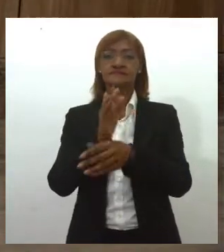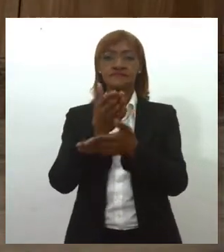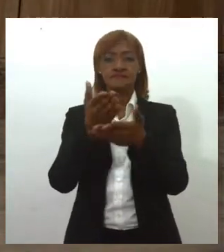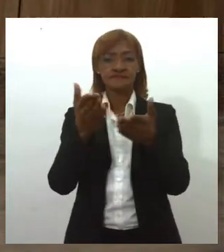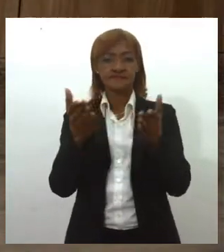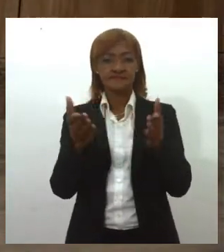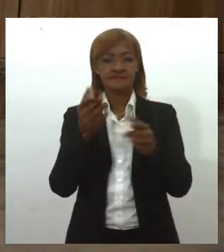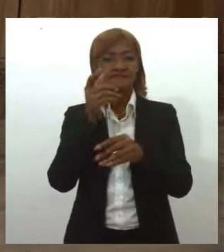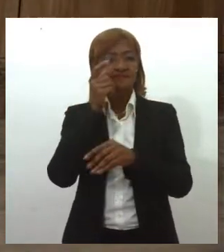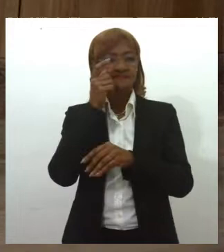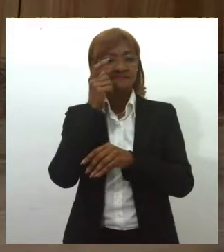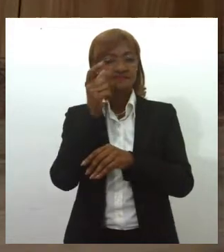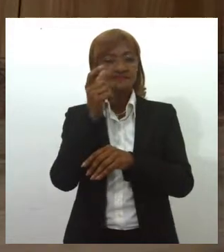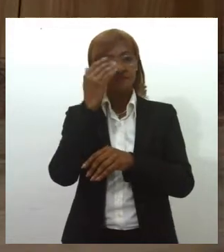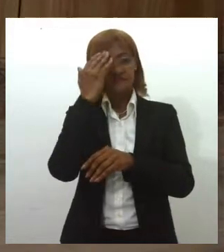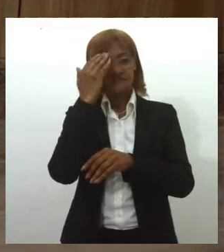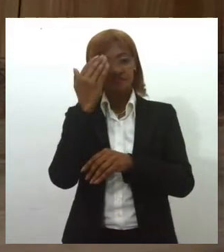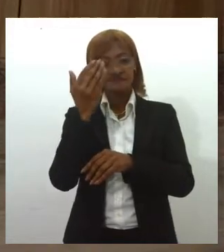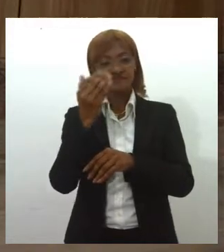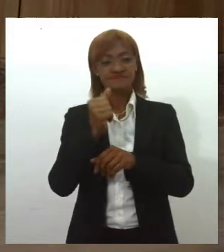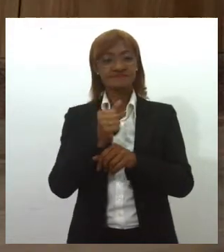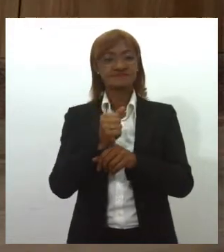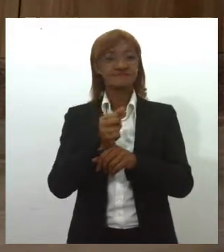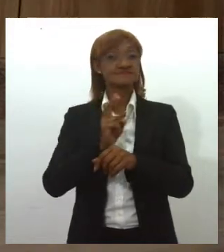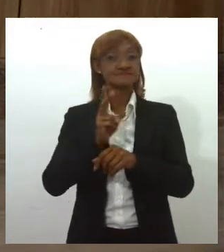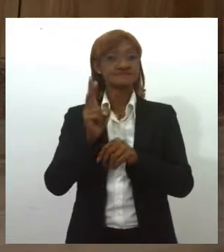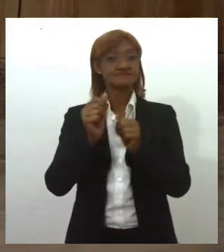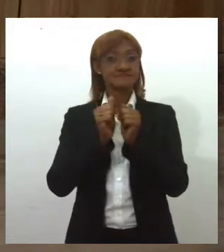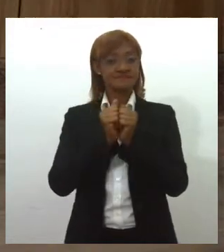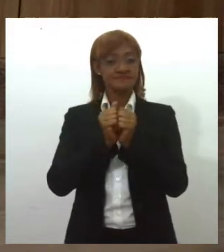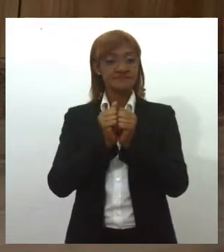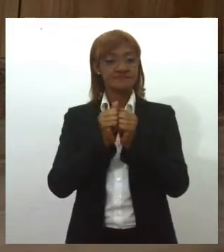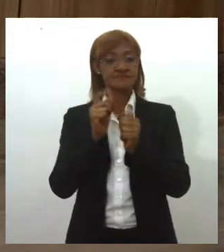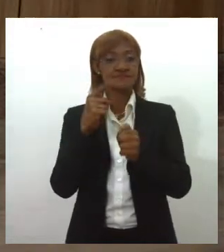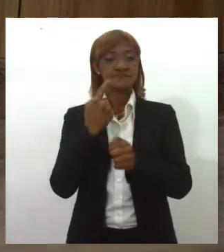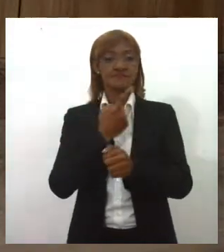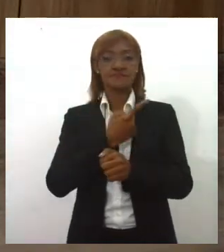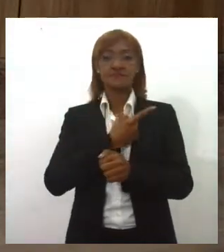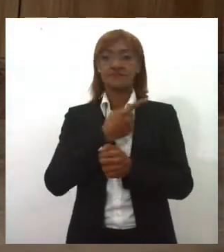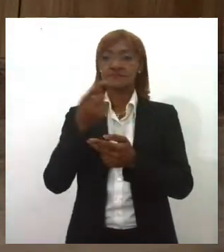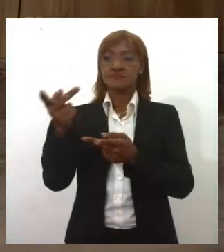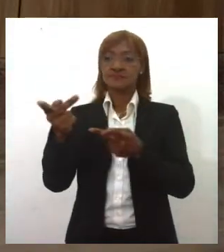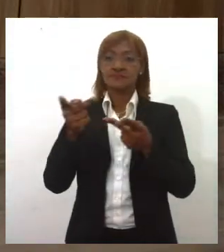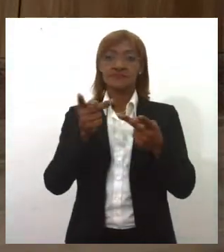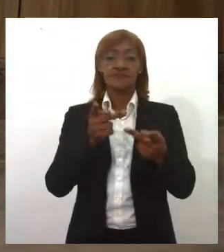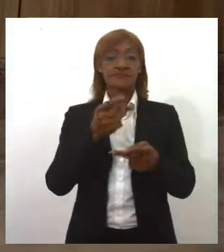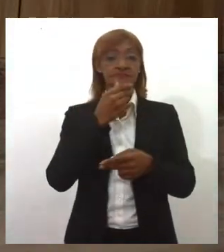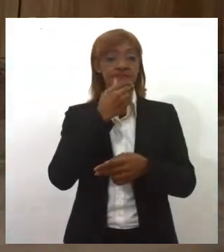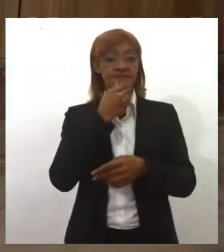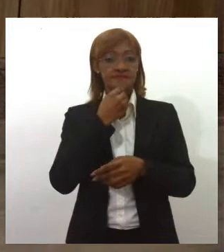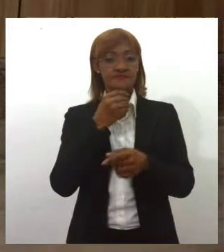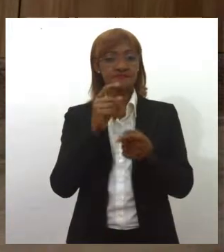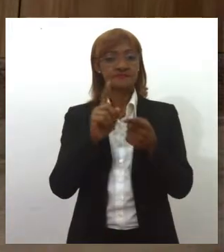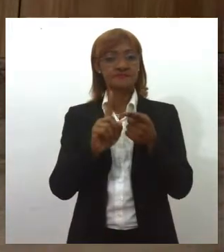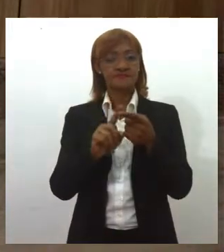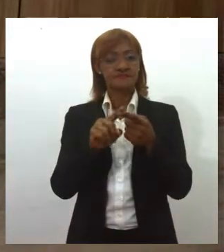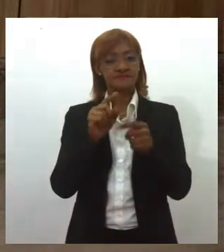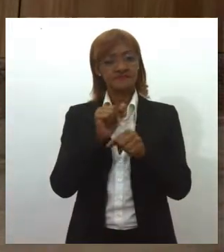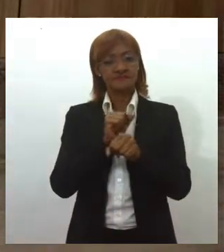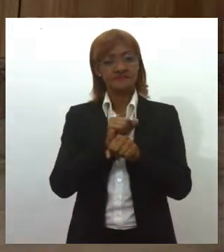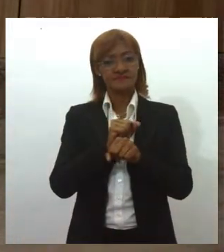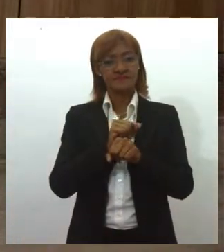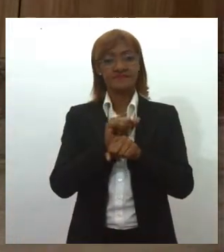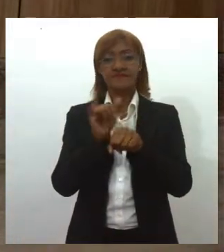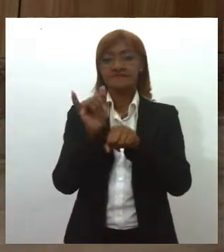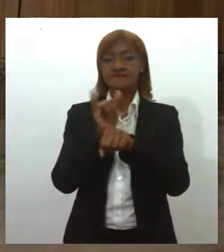acompanha. Obrigada pela companhia. Siga com a gente aqui e, como disse Sara, convida os homens. Ou então, manda o link aí pelo YouTube para a